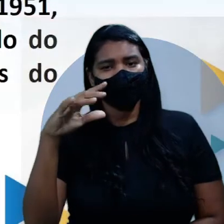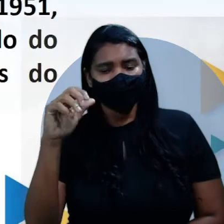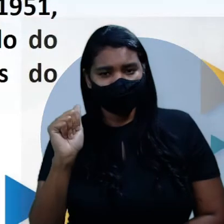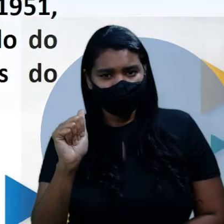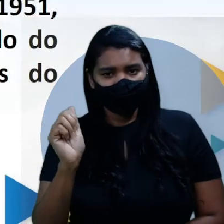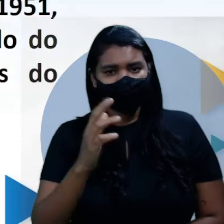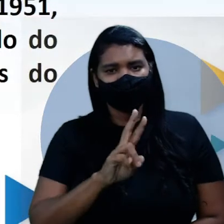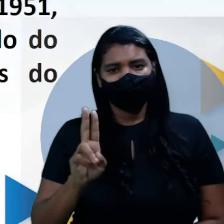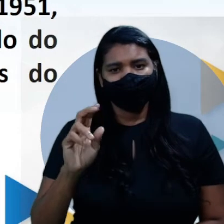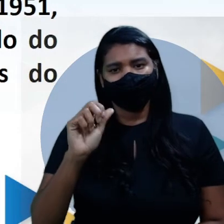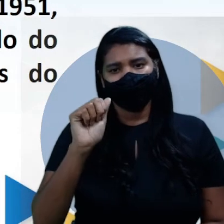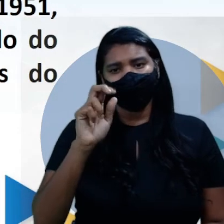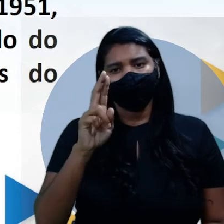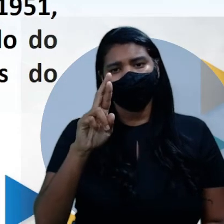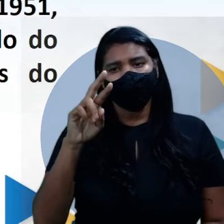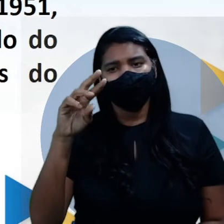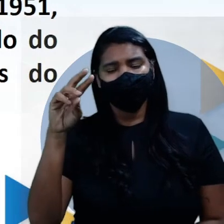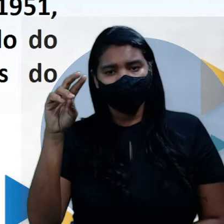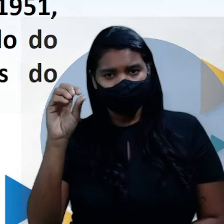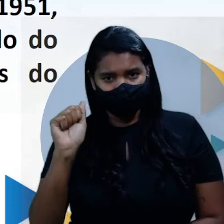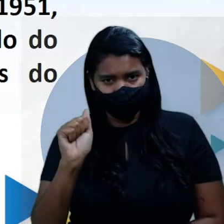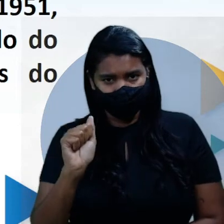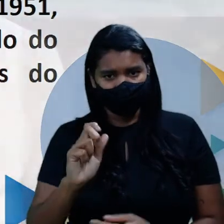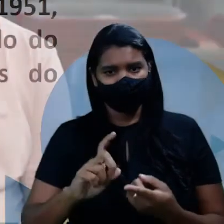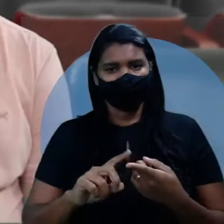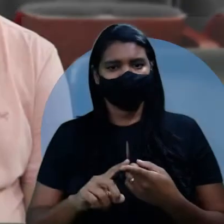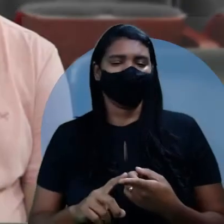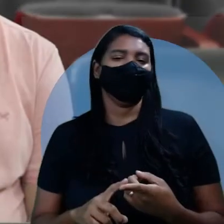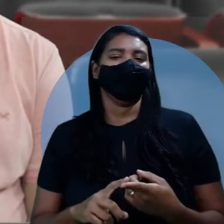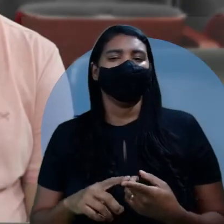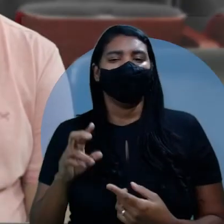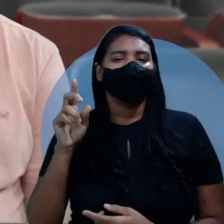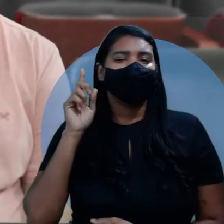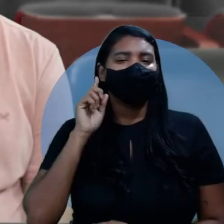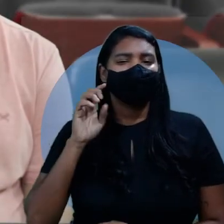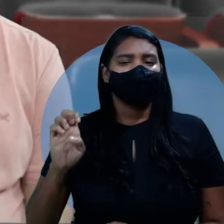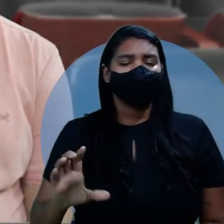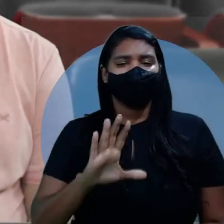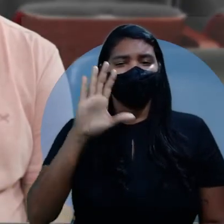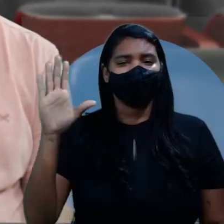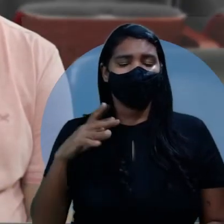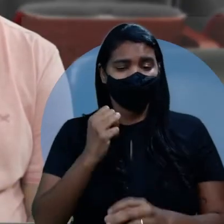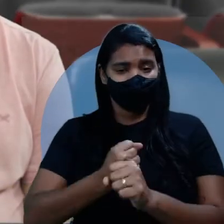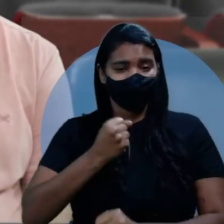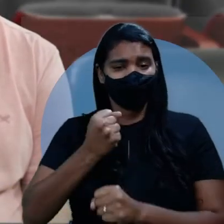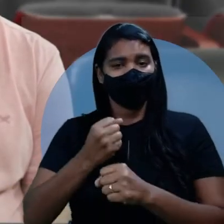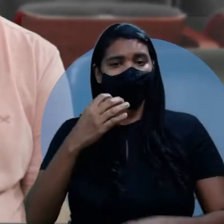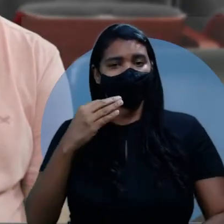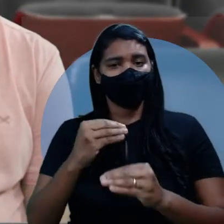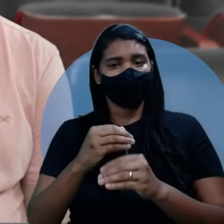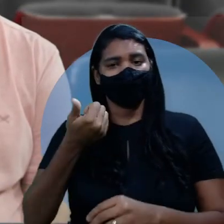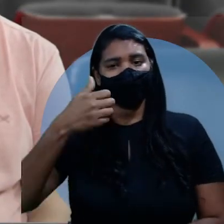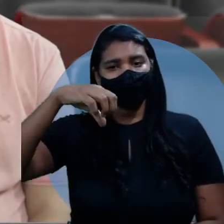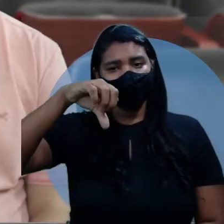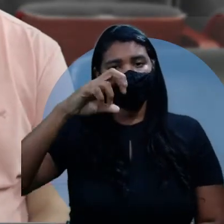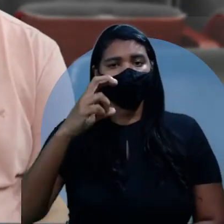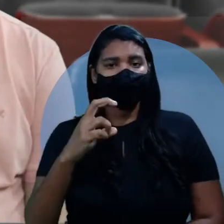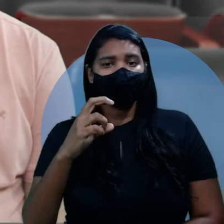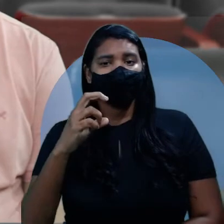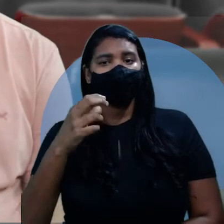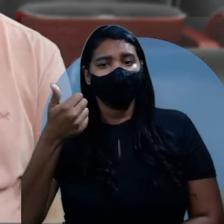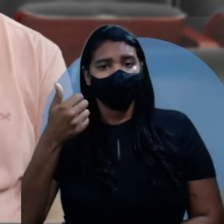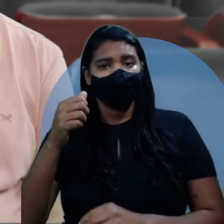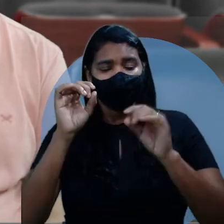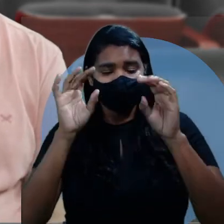foi aluna de Heinrich Moser, né? Que era um mega artista europeu, e eles foram construídos em 1951 especialmente